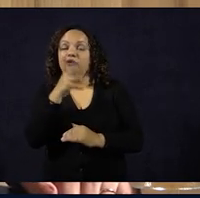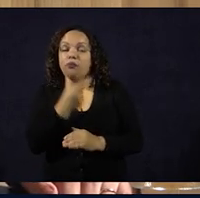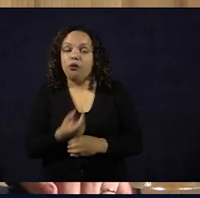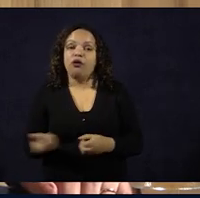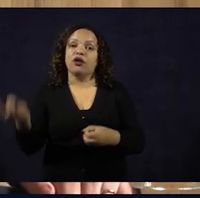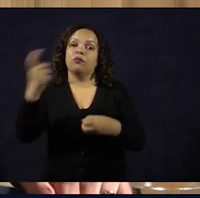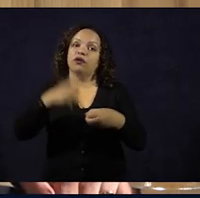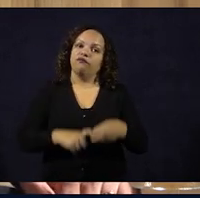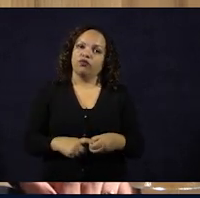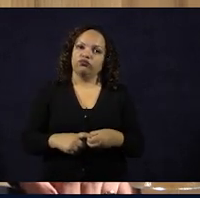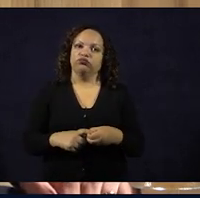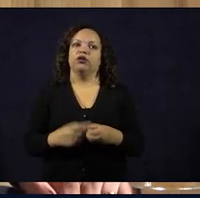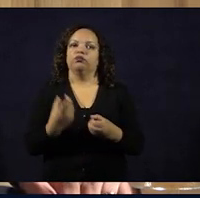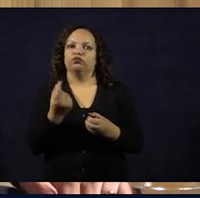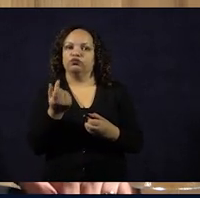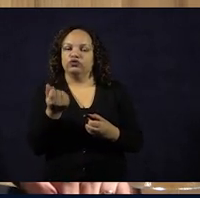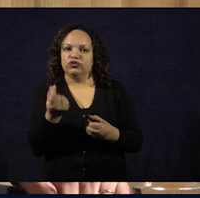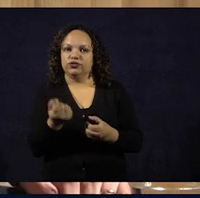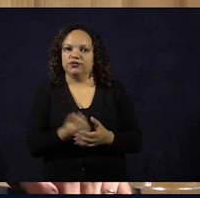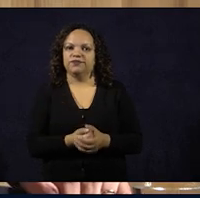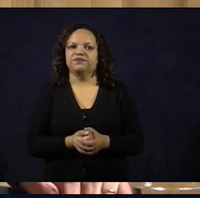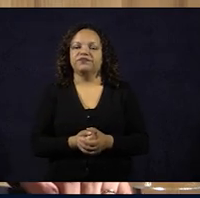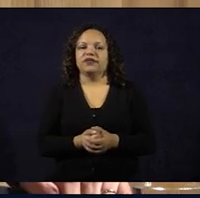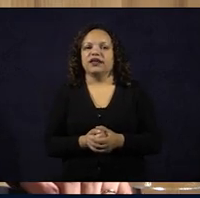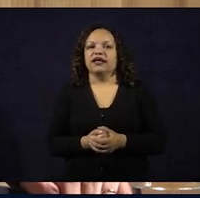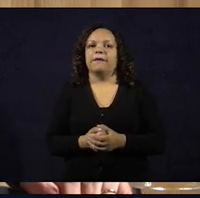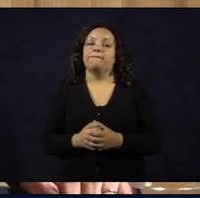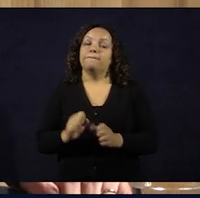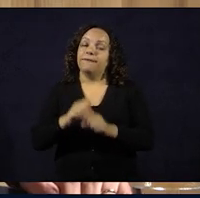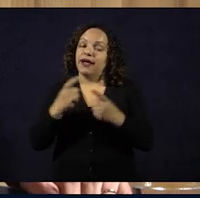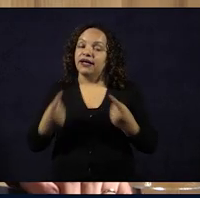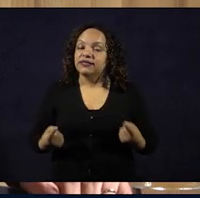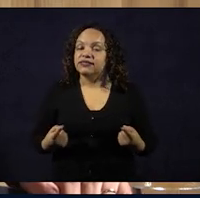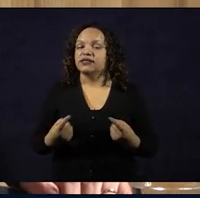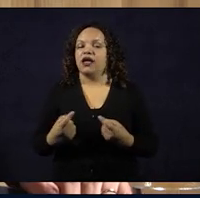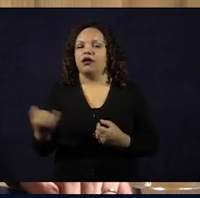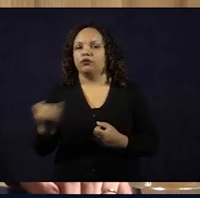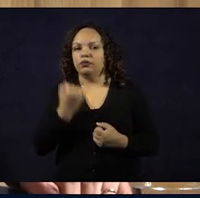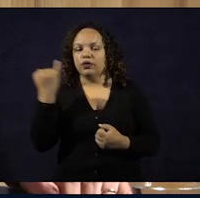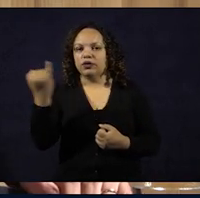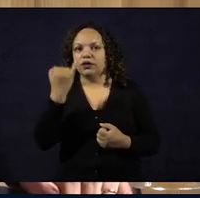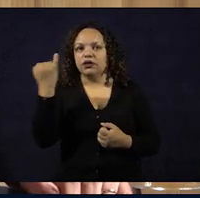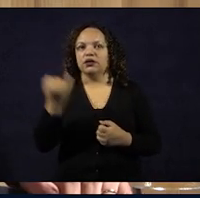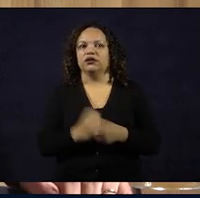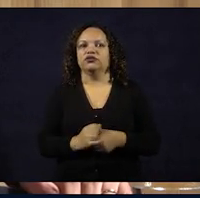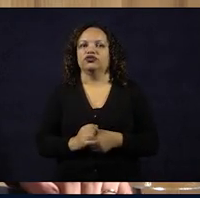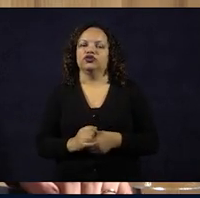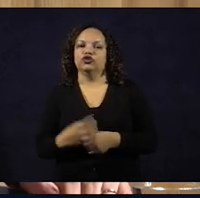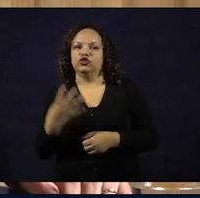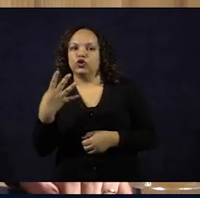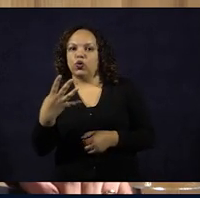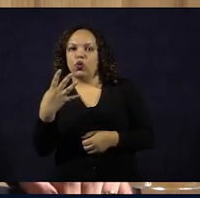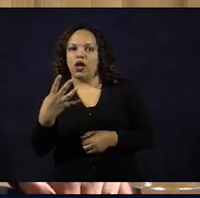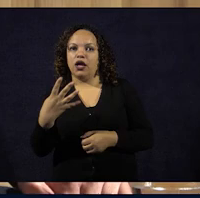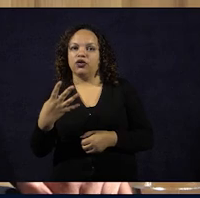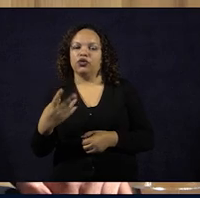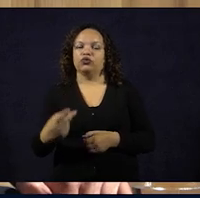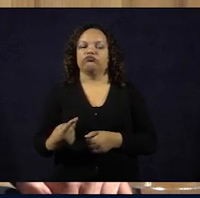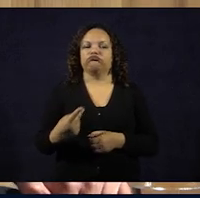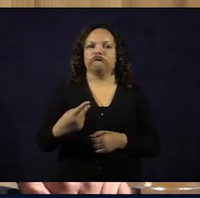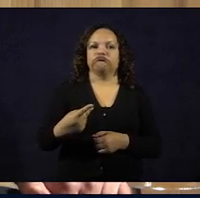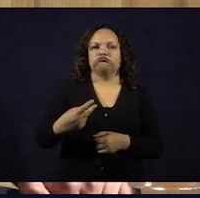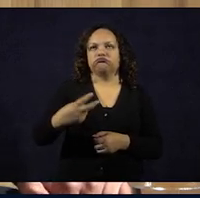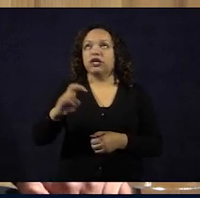si é muito produtivo de fato a gente consegue extrair entre 4 e 5 toneladas de óleo